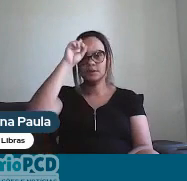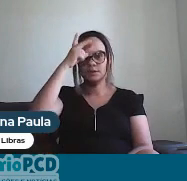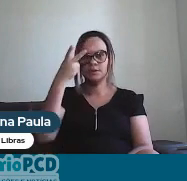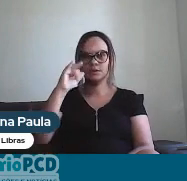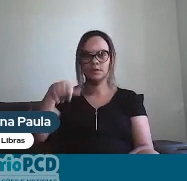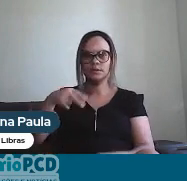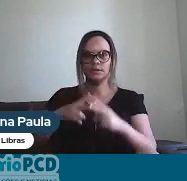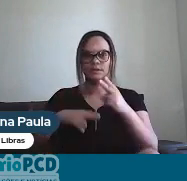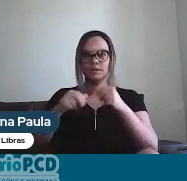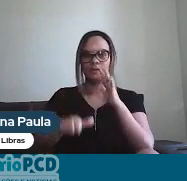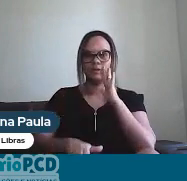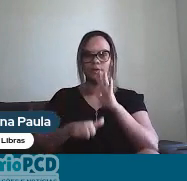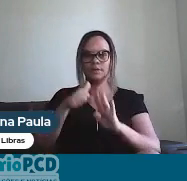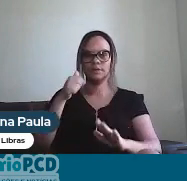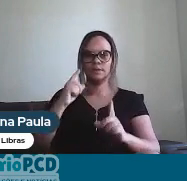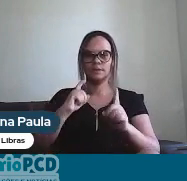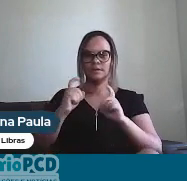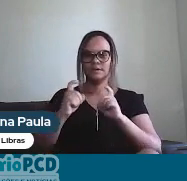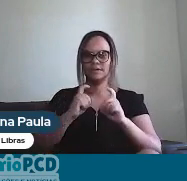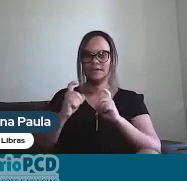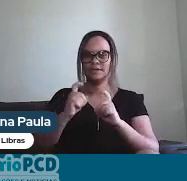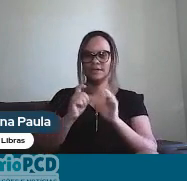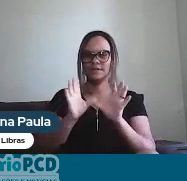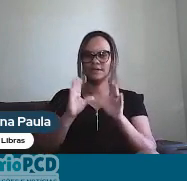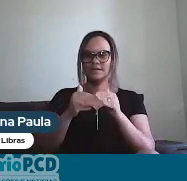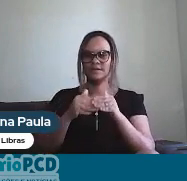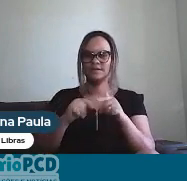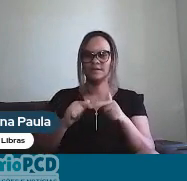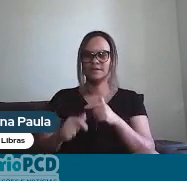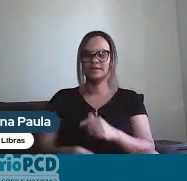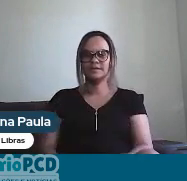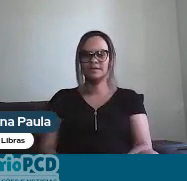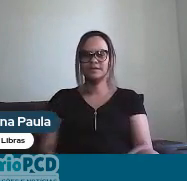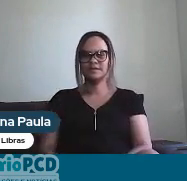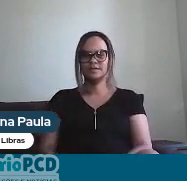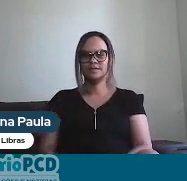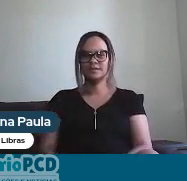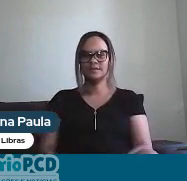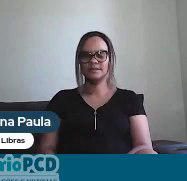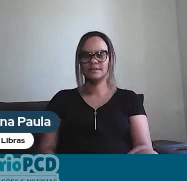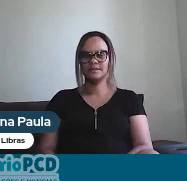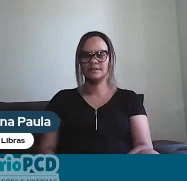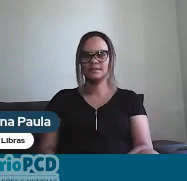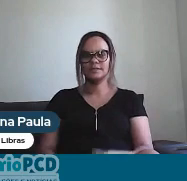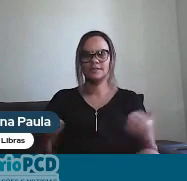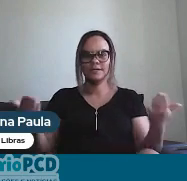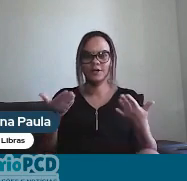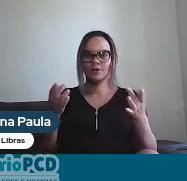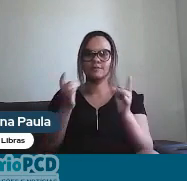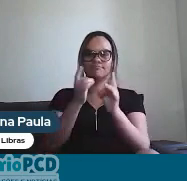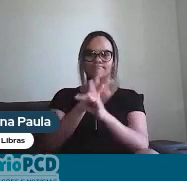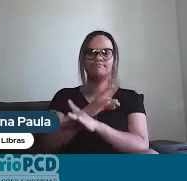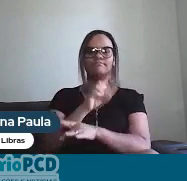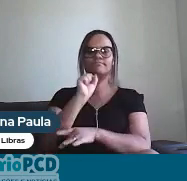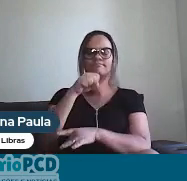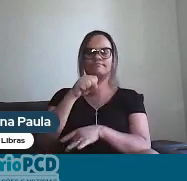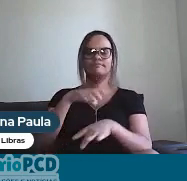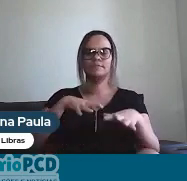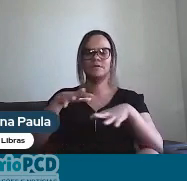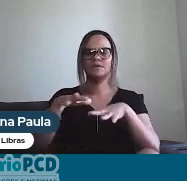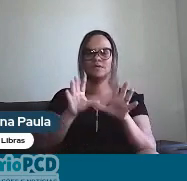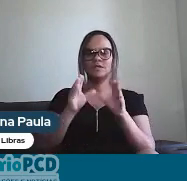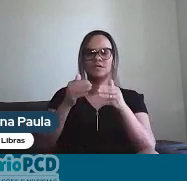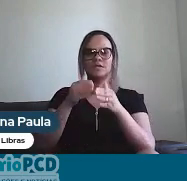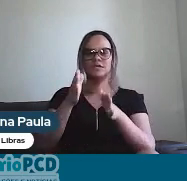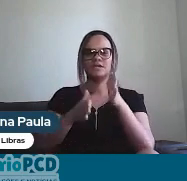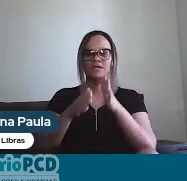gente teve a primeira reunião de um novo grupo de trabalho interministerial. A novela não acaba. Agora vai acabar. Então, esse novo grupo ele tem um prazo